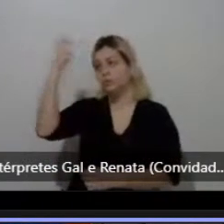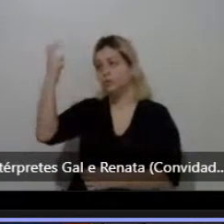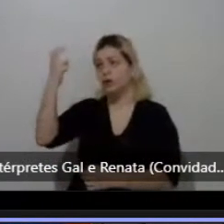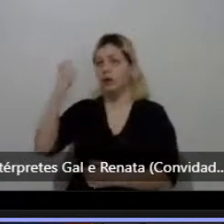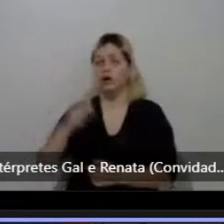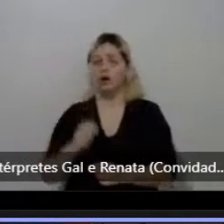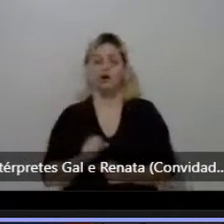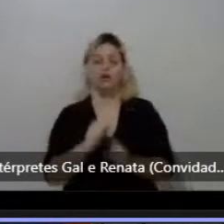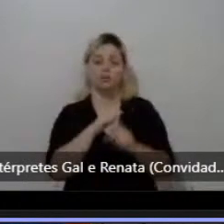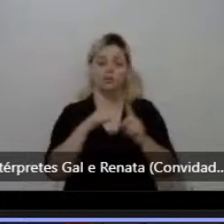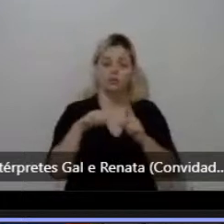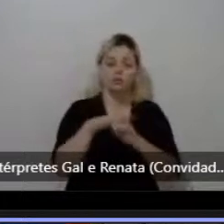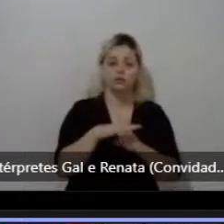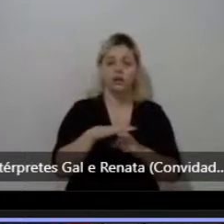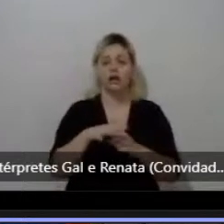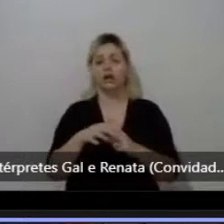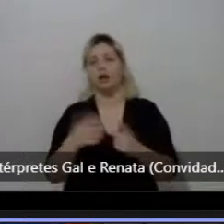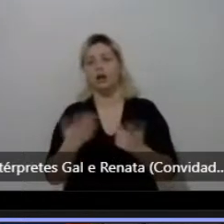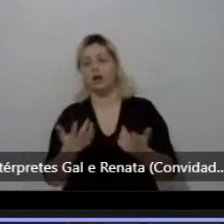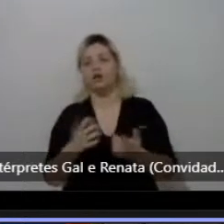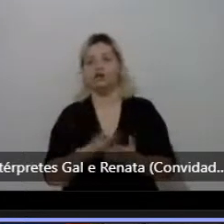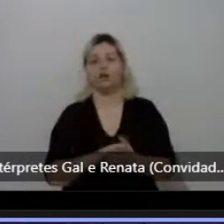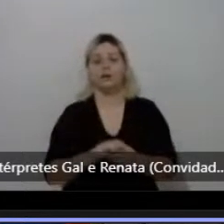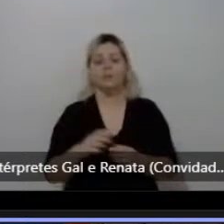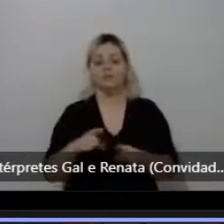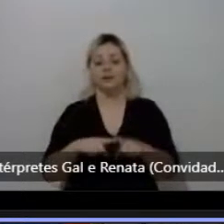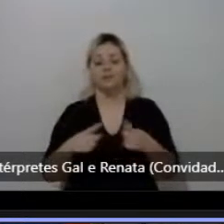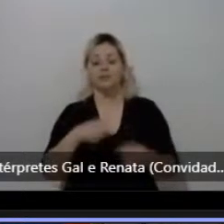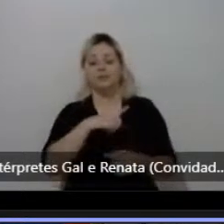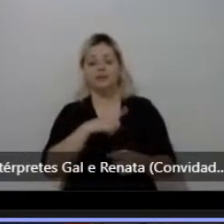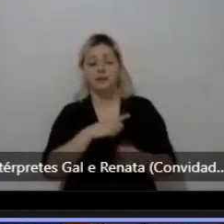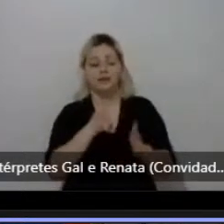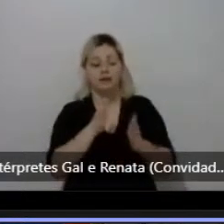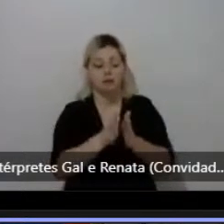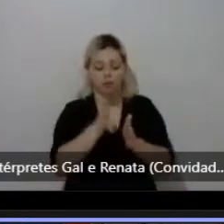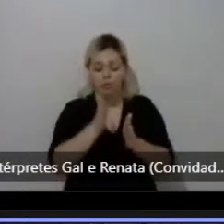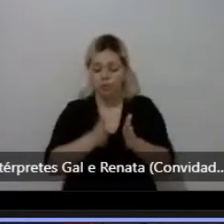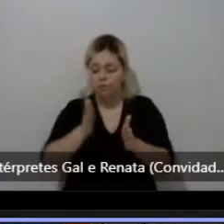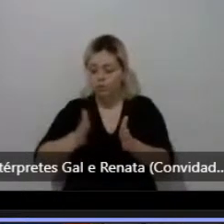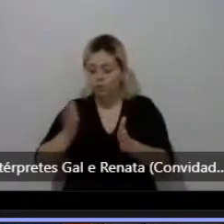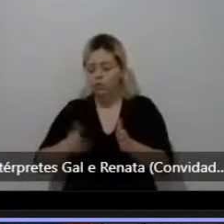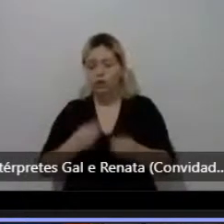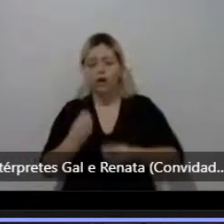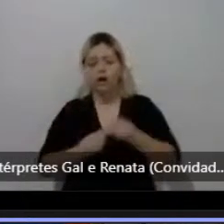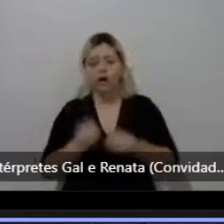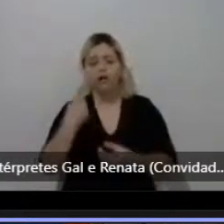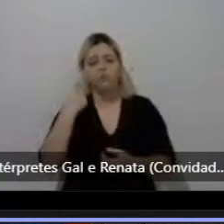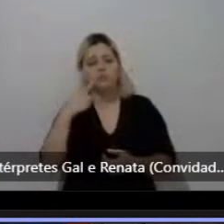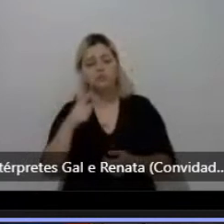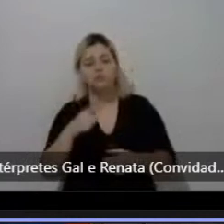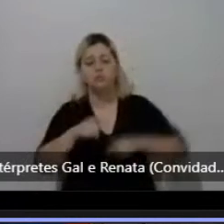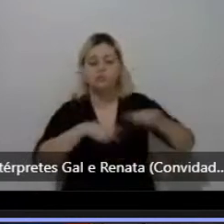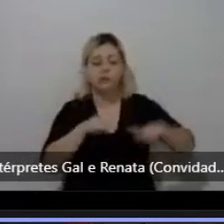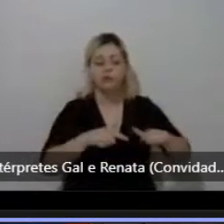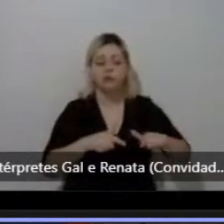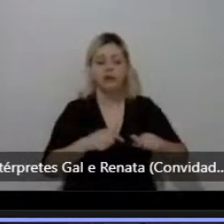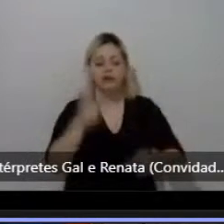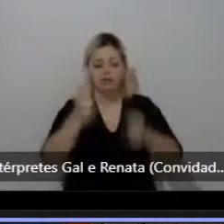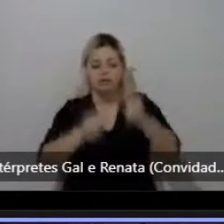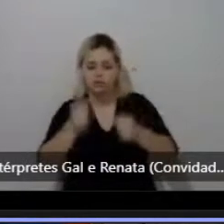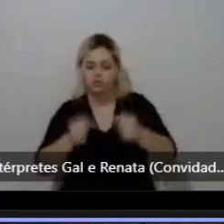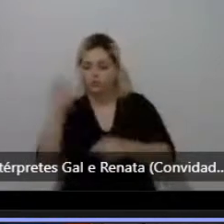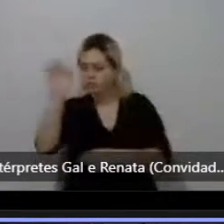econômica, social e territorial. Há uma separação, né? Então, como que a gente atua nisso, né? Discutir o Estado,